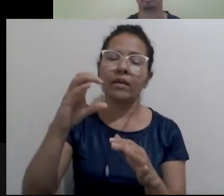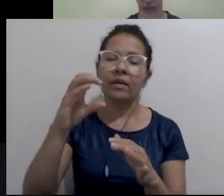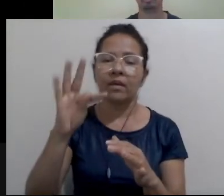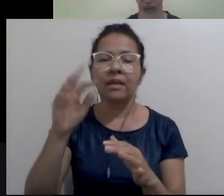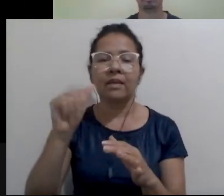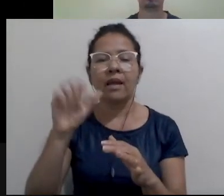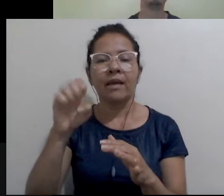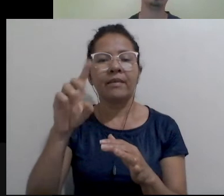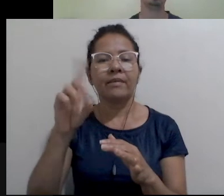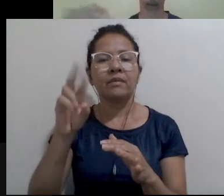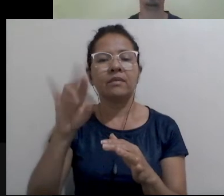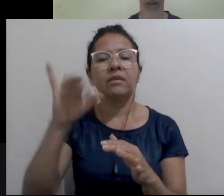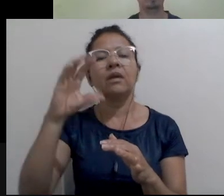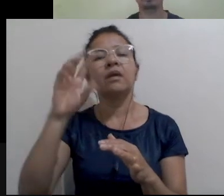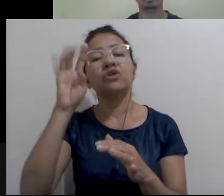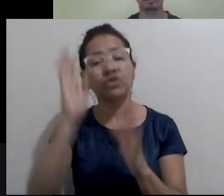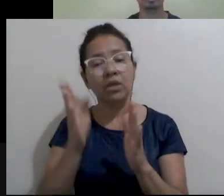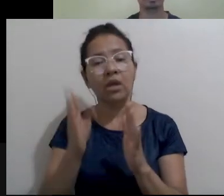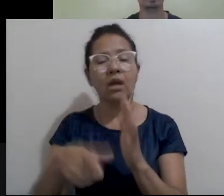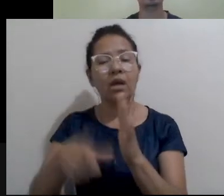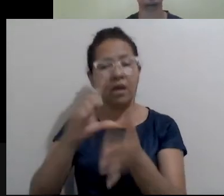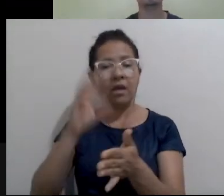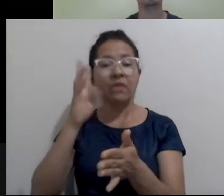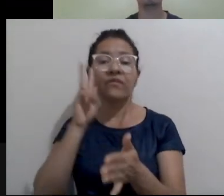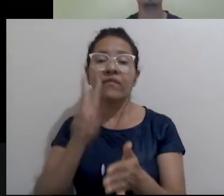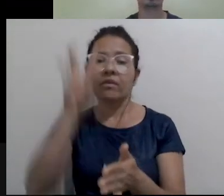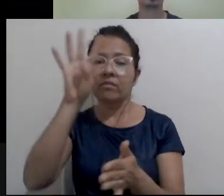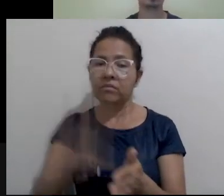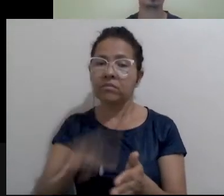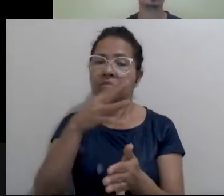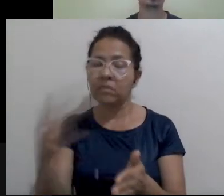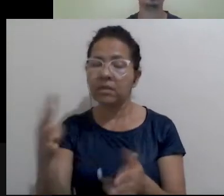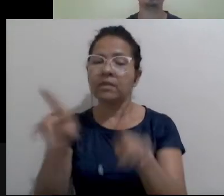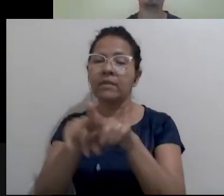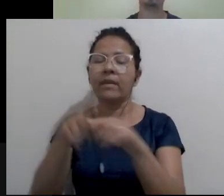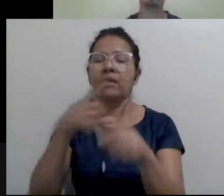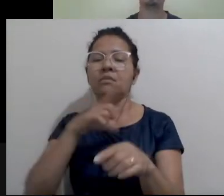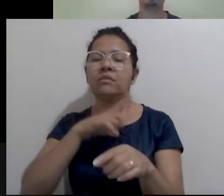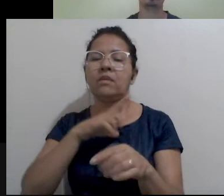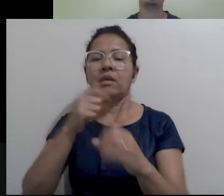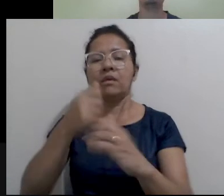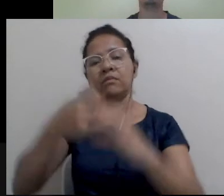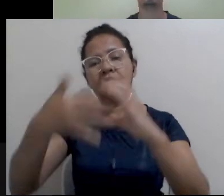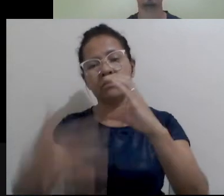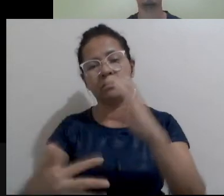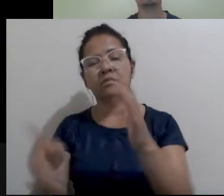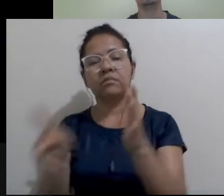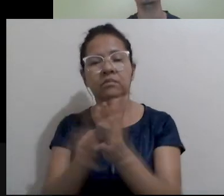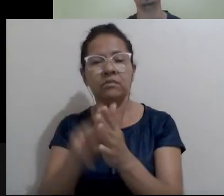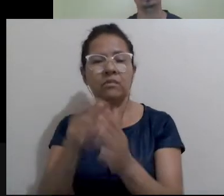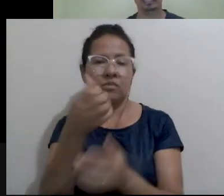esse tipo de orbital, segundo a gente viu lá no quadro também. E de acordo com essas características aqui, até observando o composto aqui, ó, se ele tem um número de